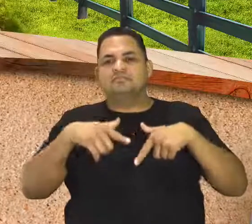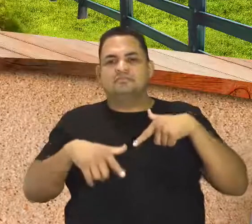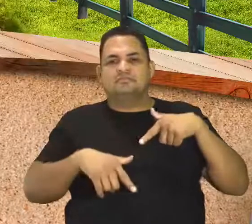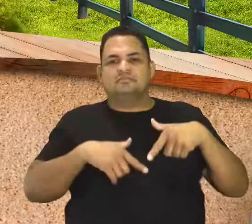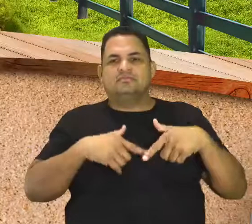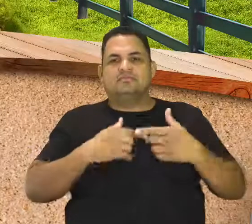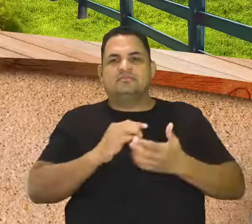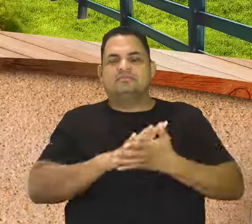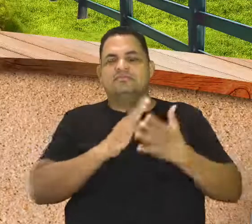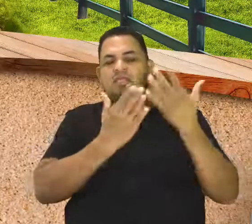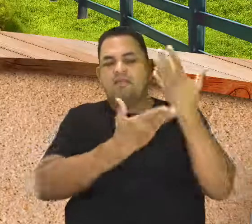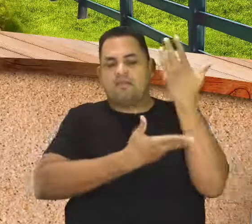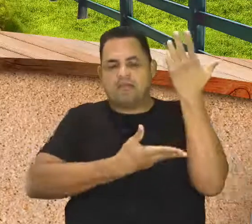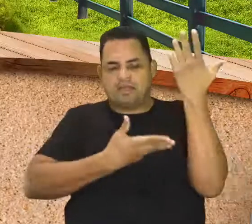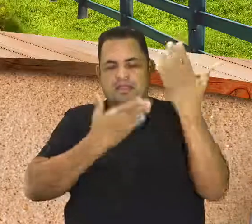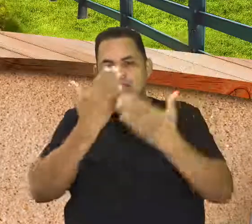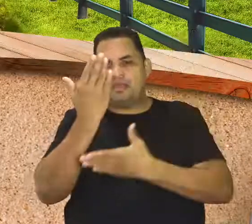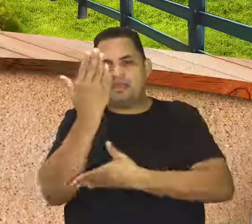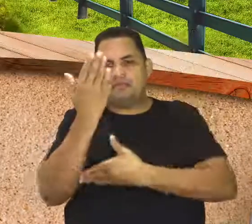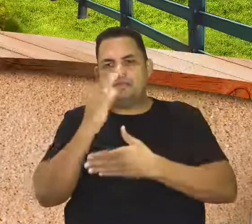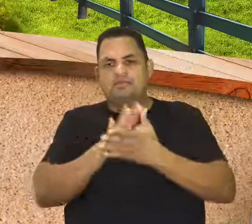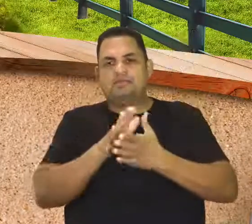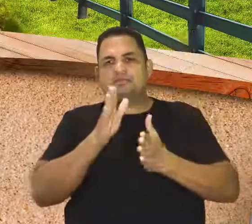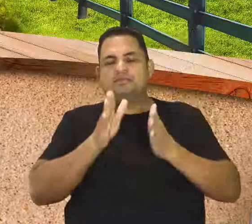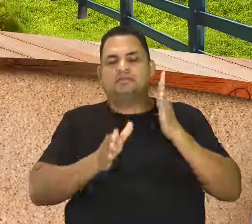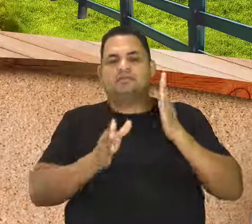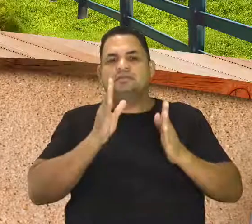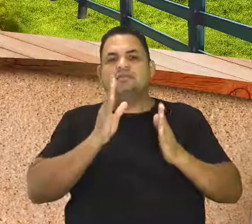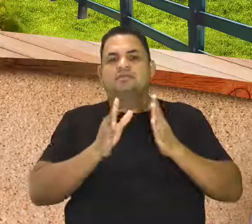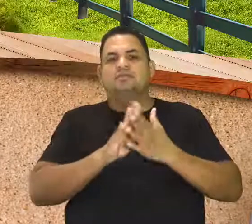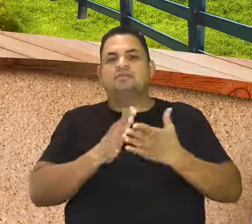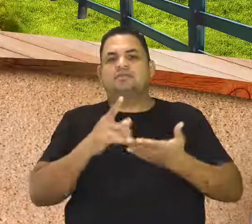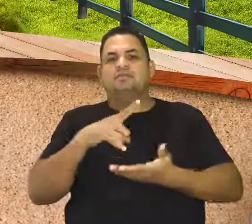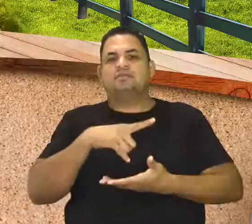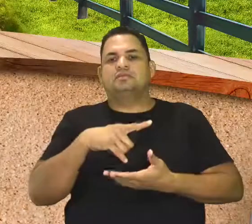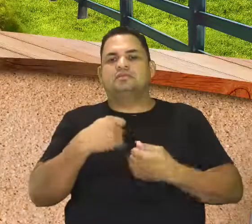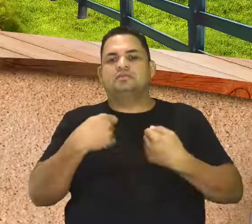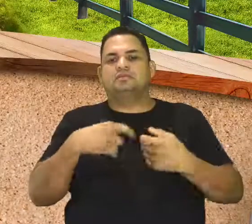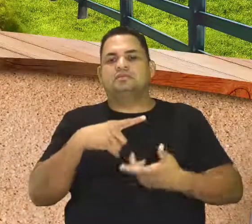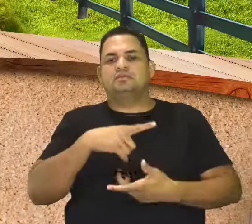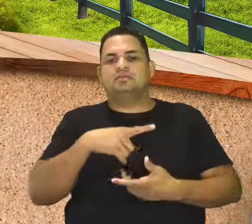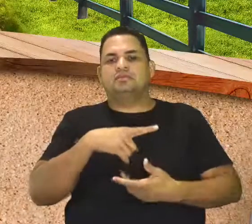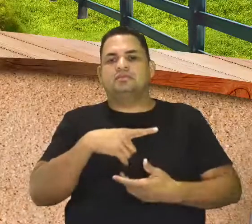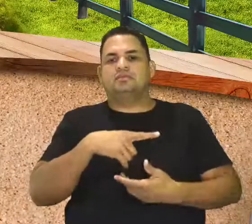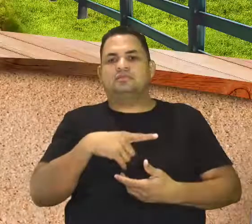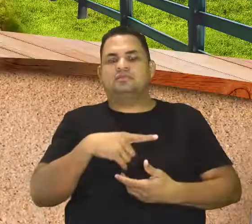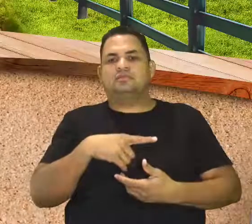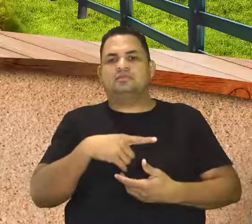de madeira, e entre as linhas de cultura nós temos que ter aí